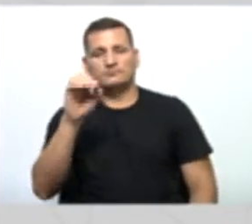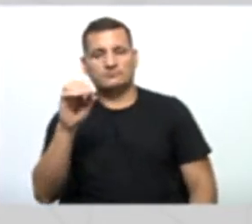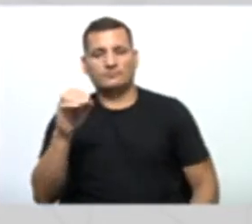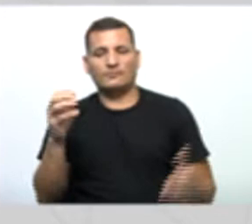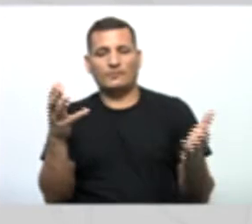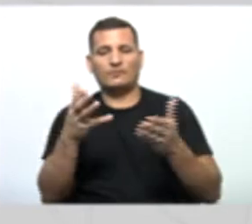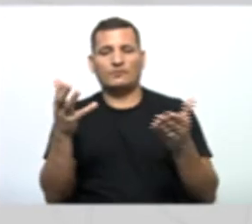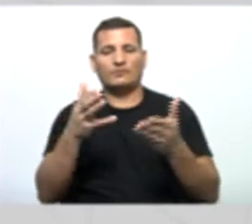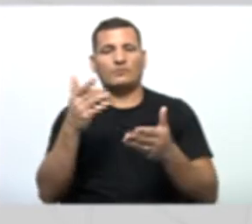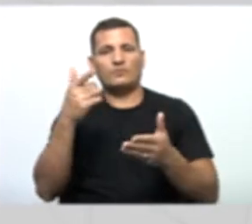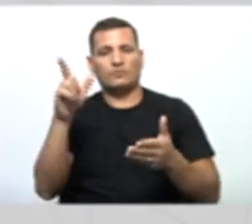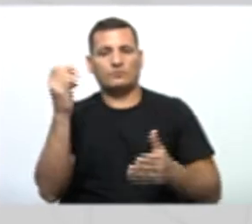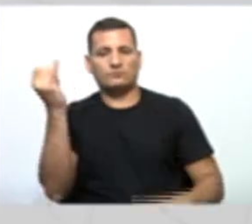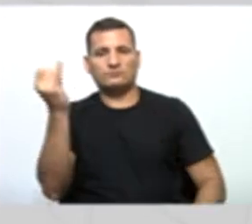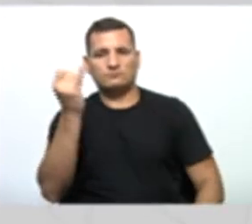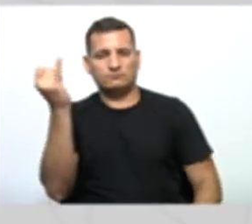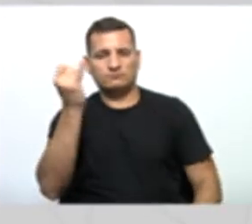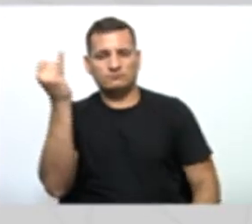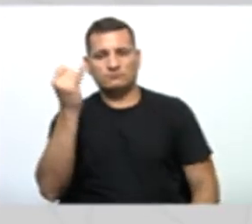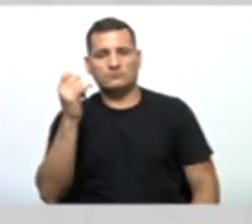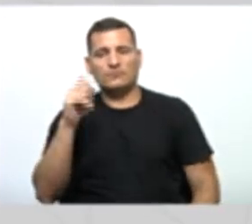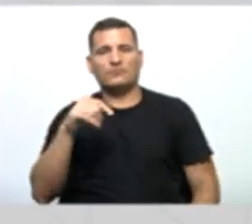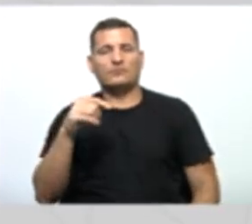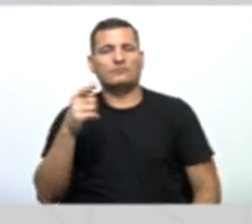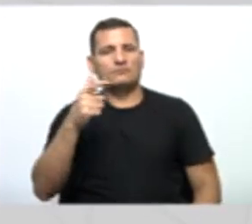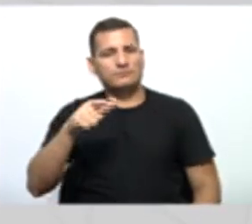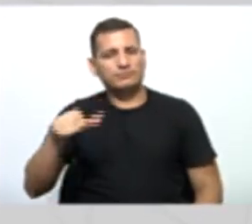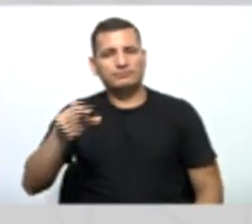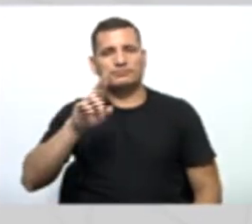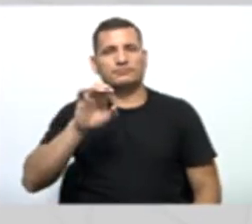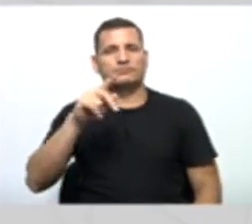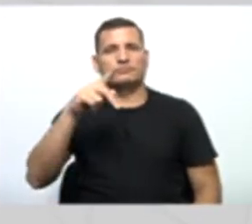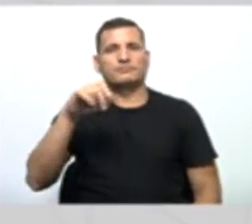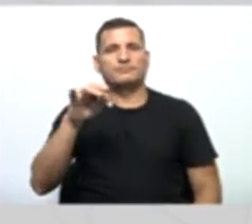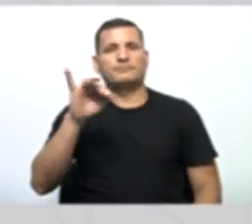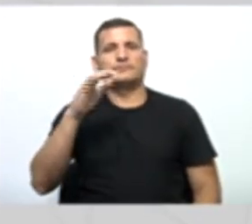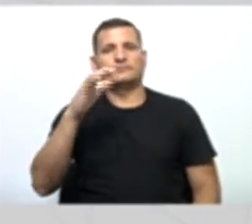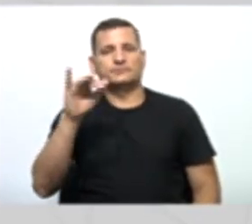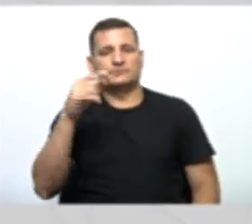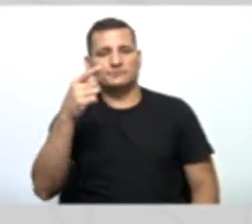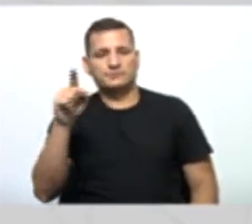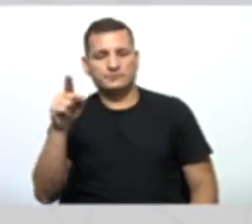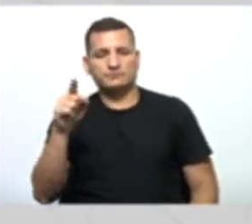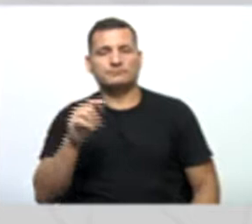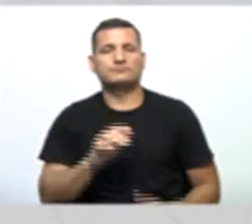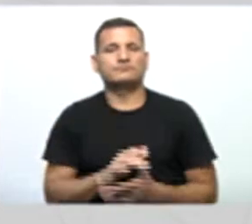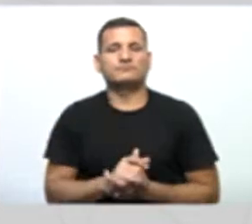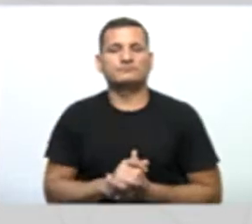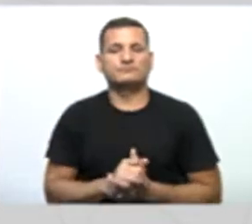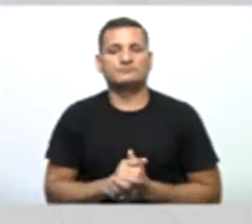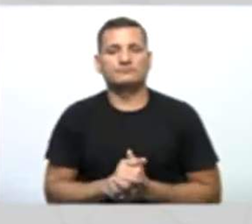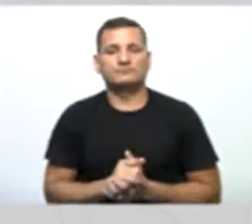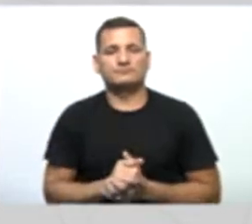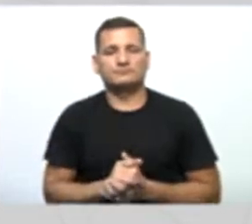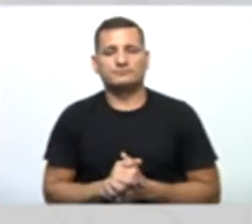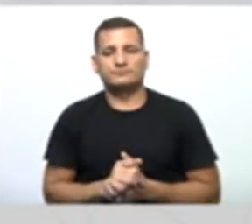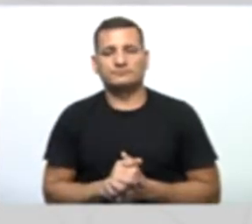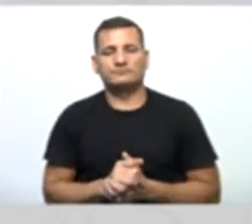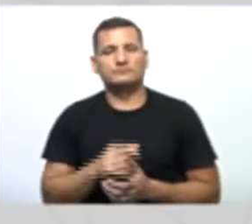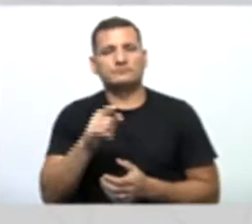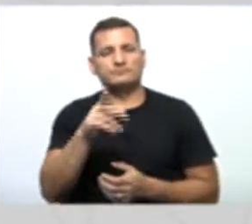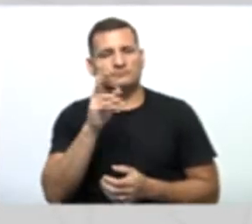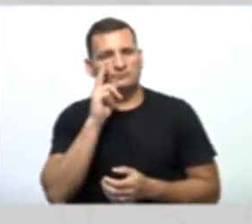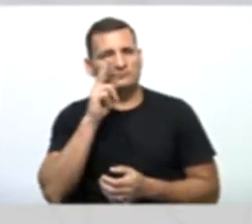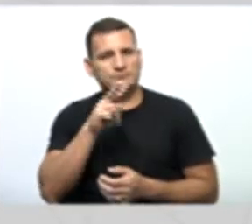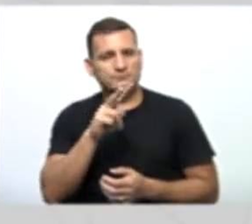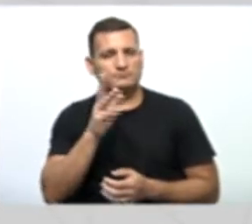muito importante, ó, que é as repetições. Veja bem, alinhamento, proximidade, vocês observaram